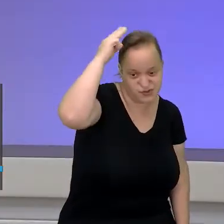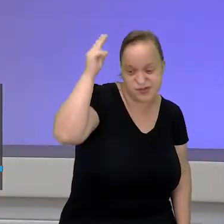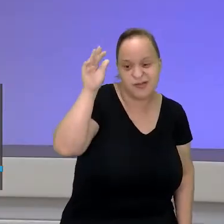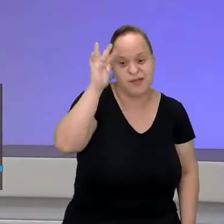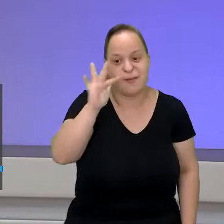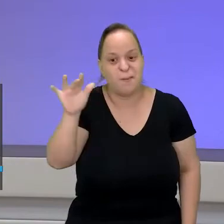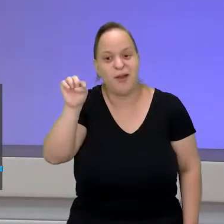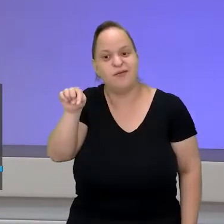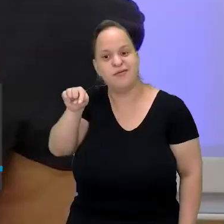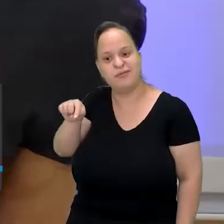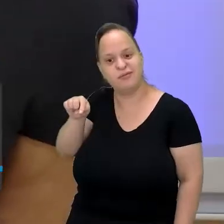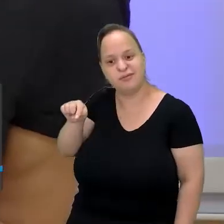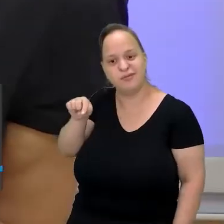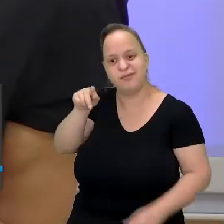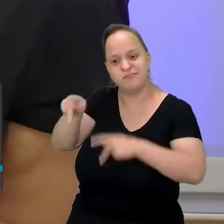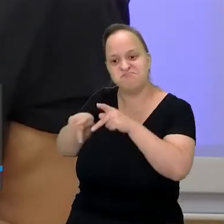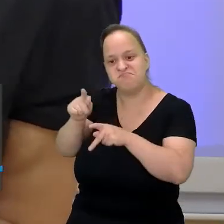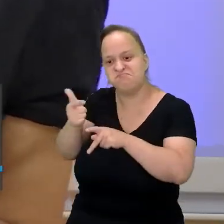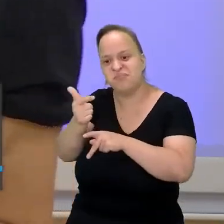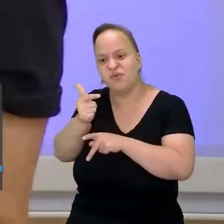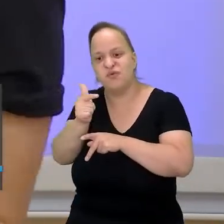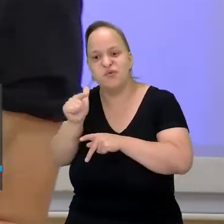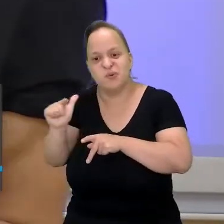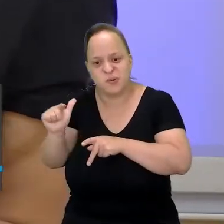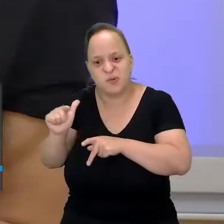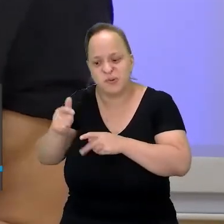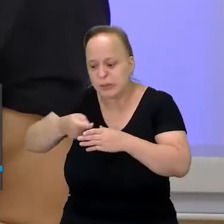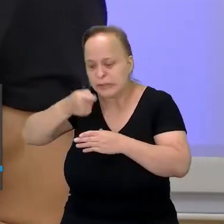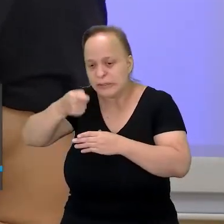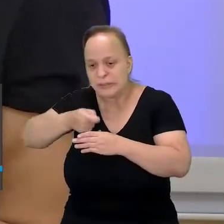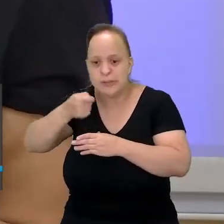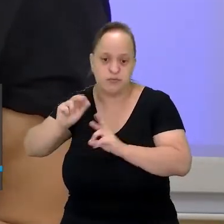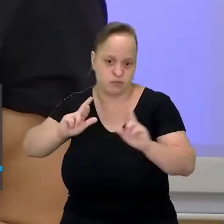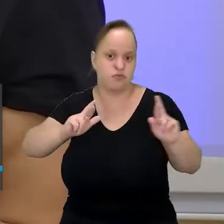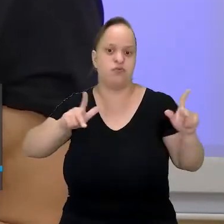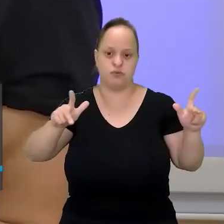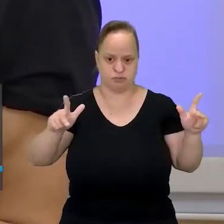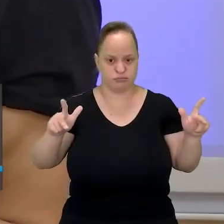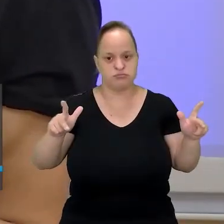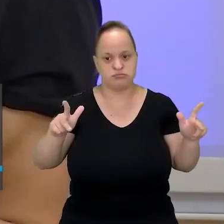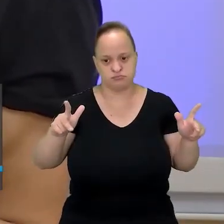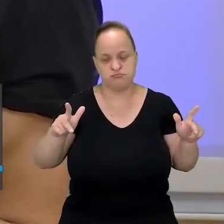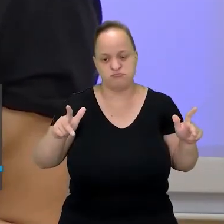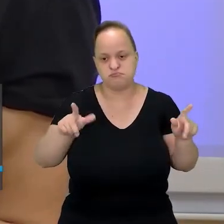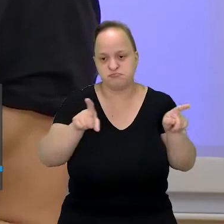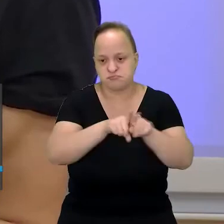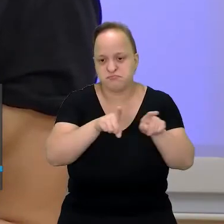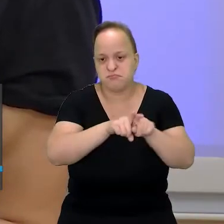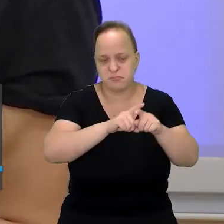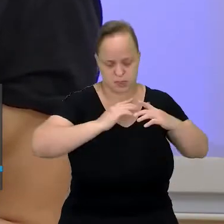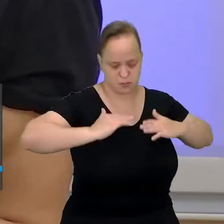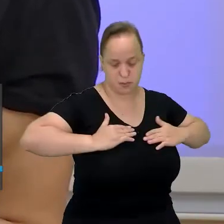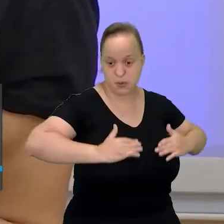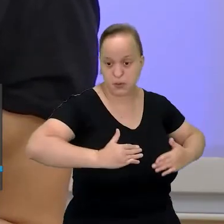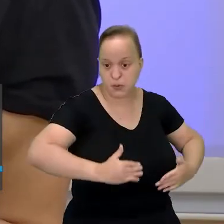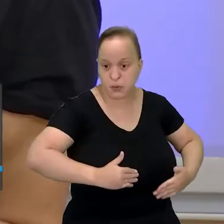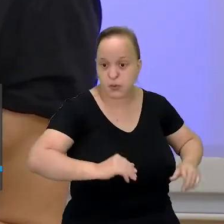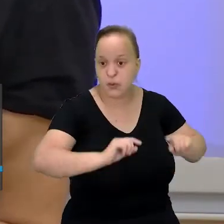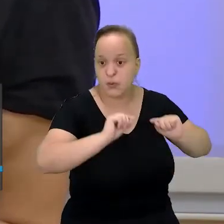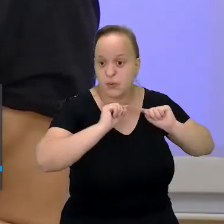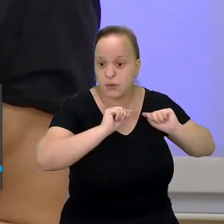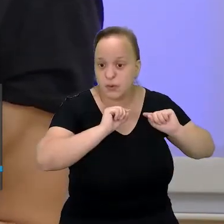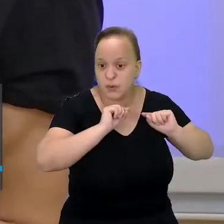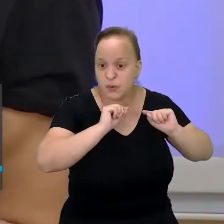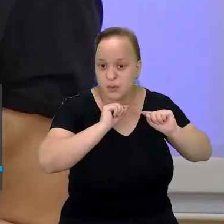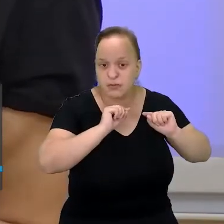intensivão agora. Não é assim que funciona. Então, assim, parte também a ser processo biológico, porque, obviamente,